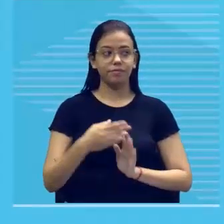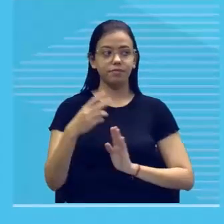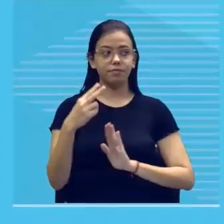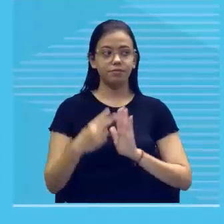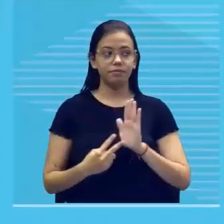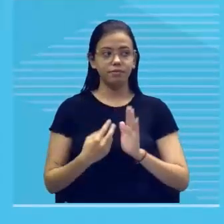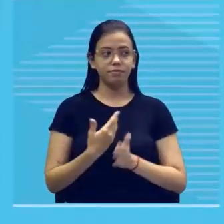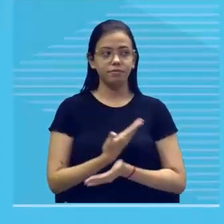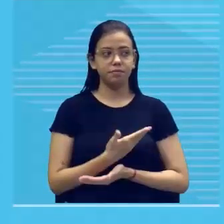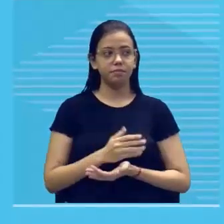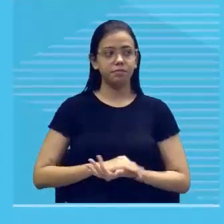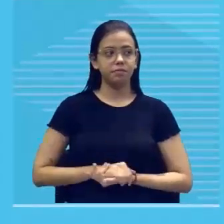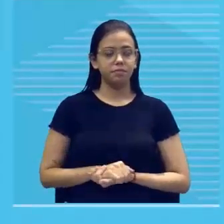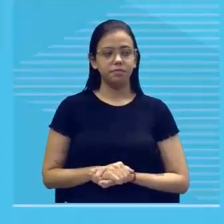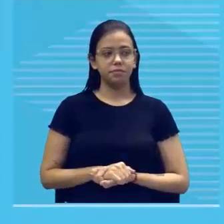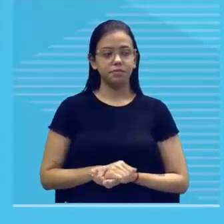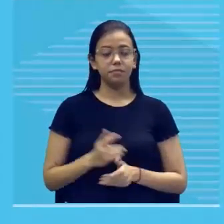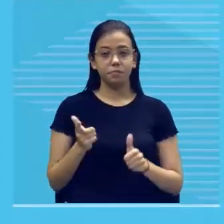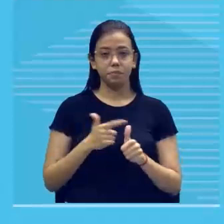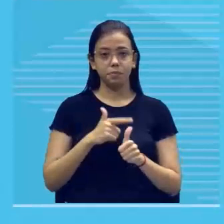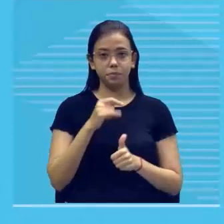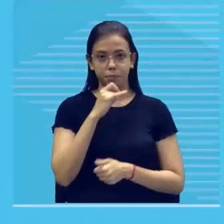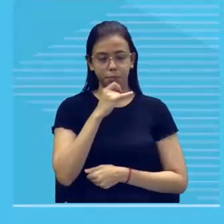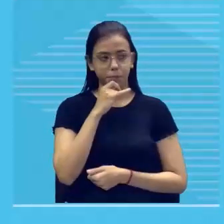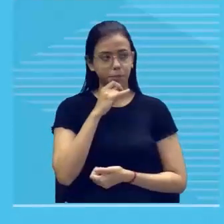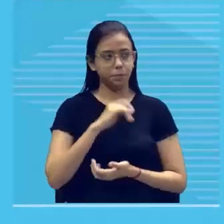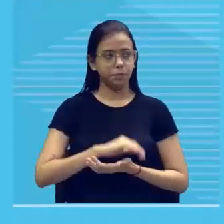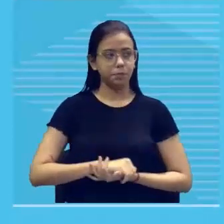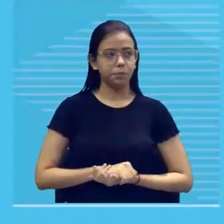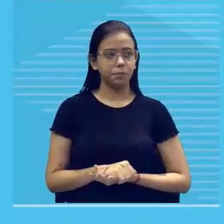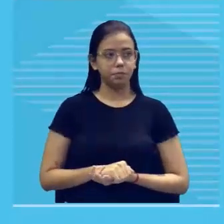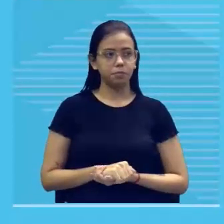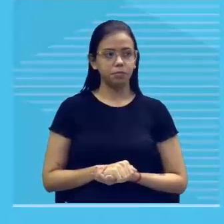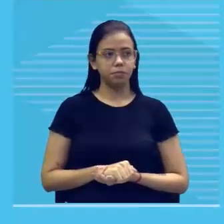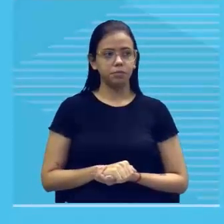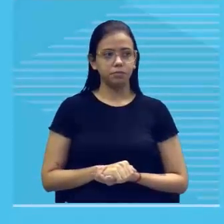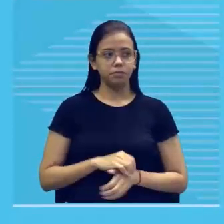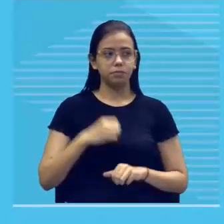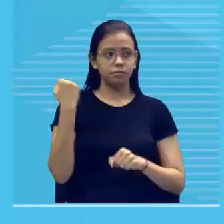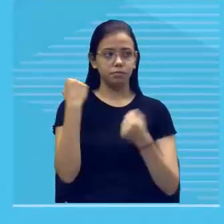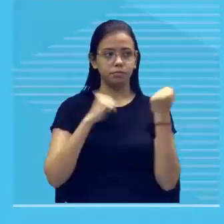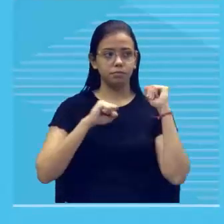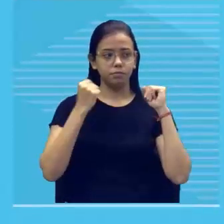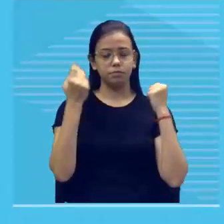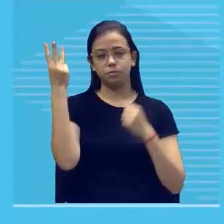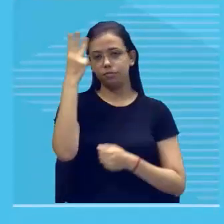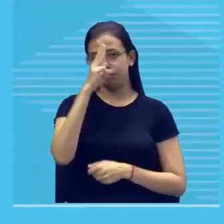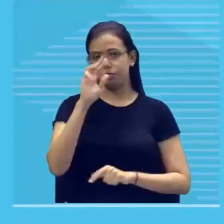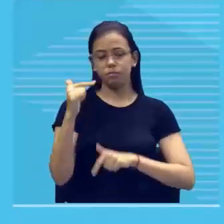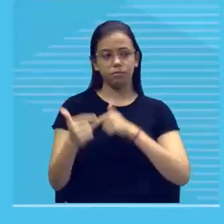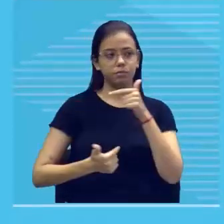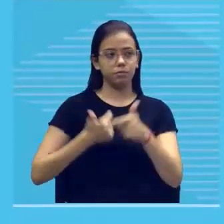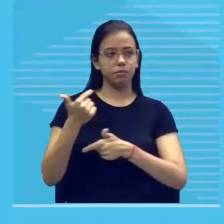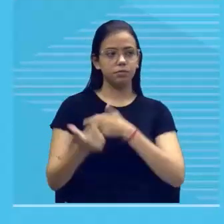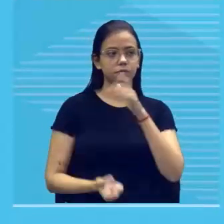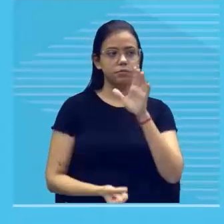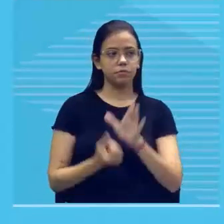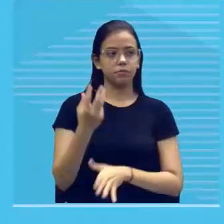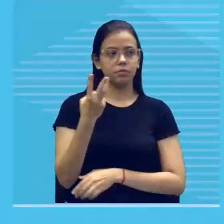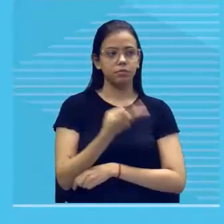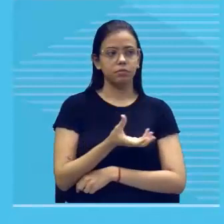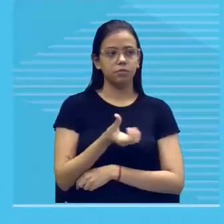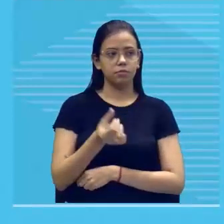né primeiro exemplo aqui né da nossa situação em uma fábrica em 3 dias de